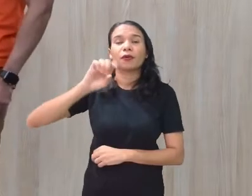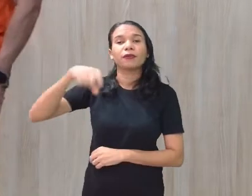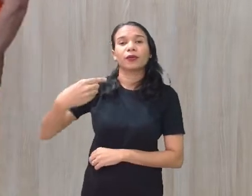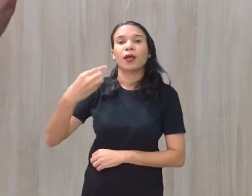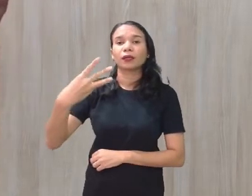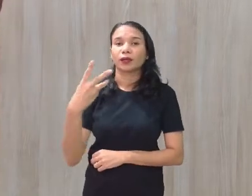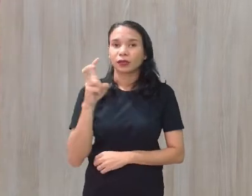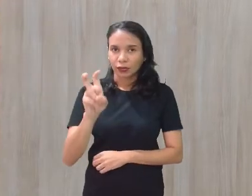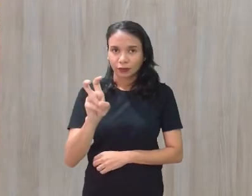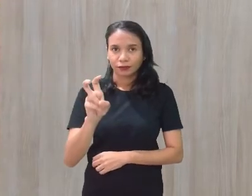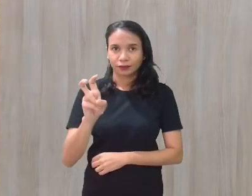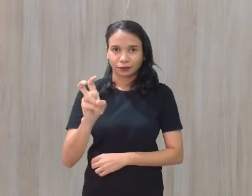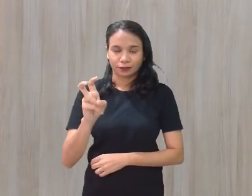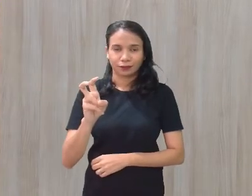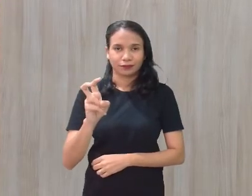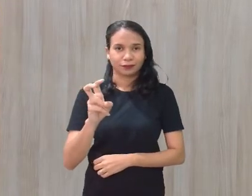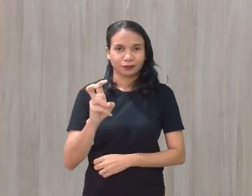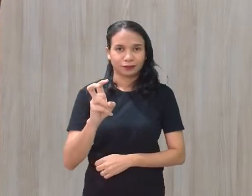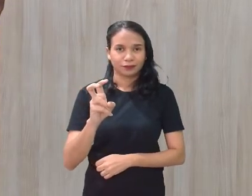0,35